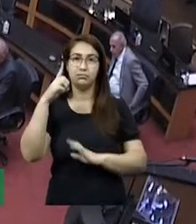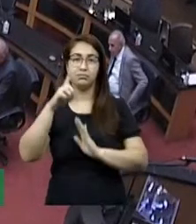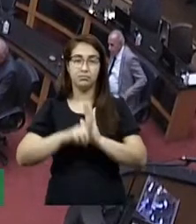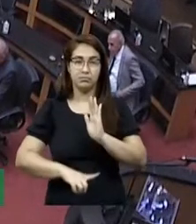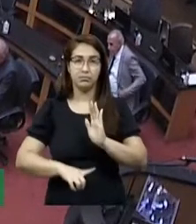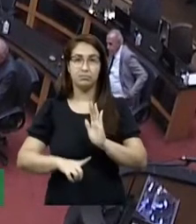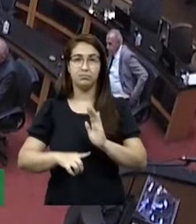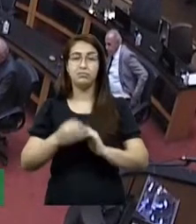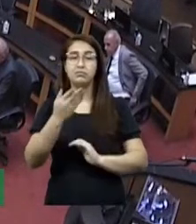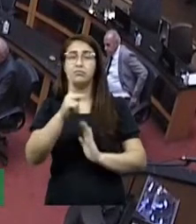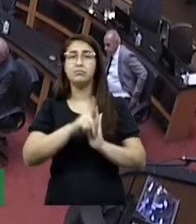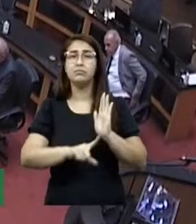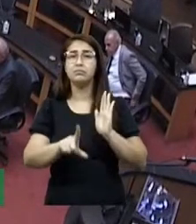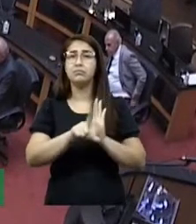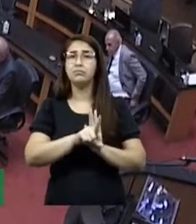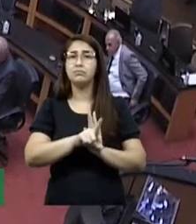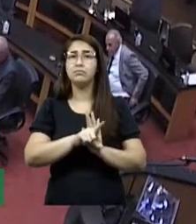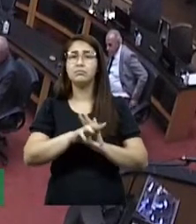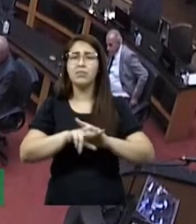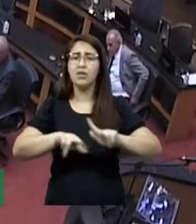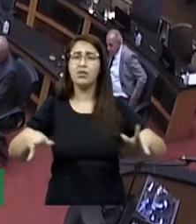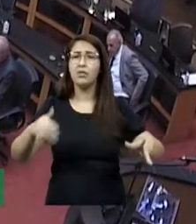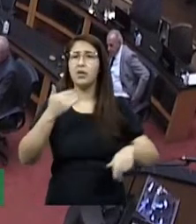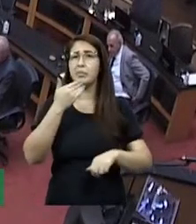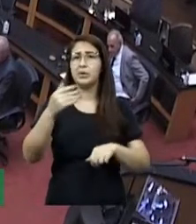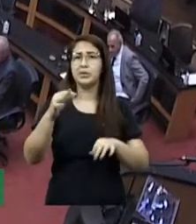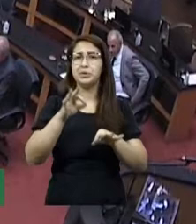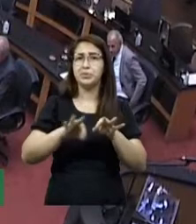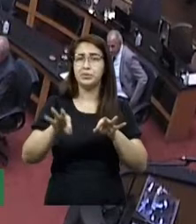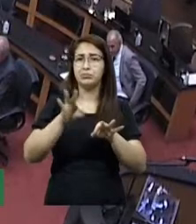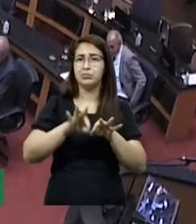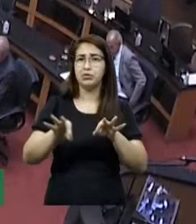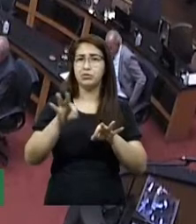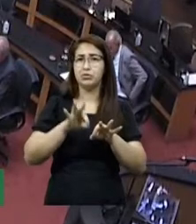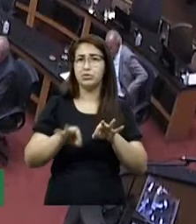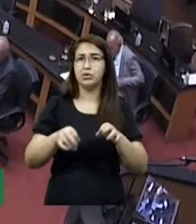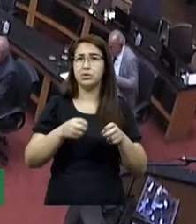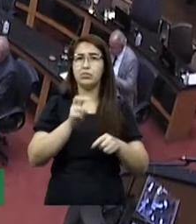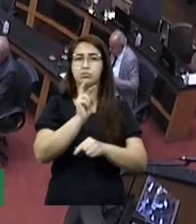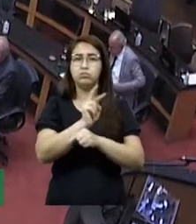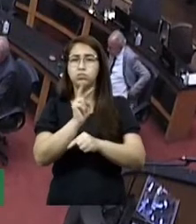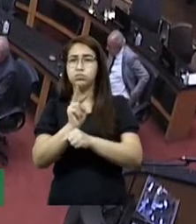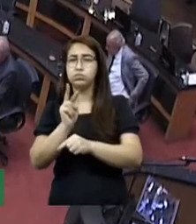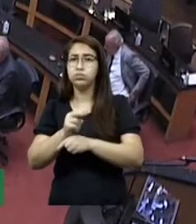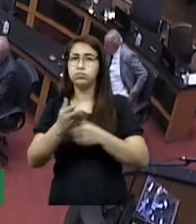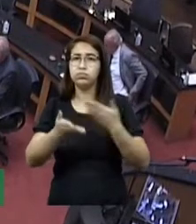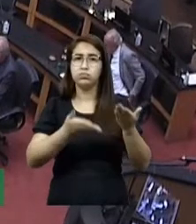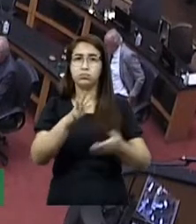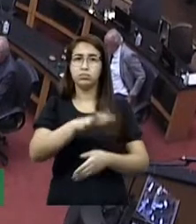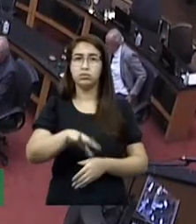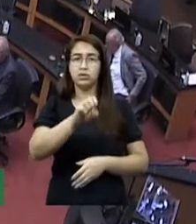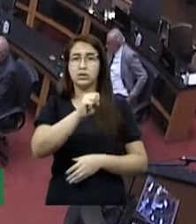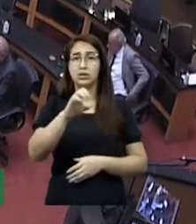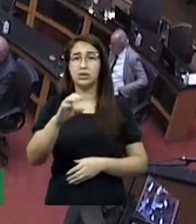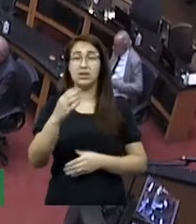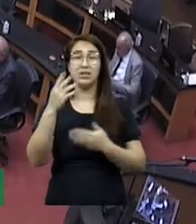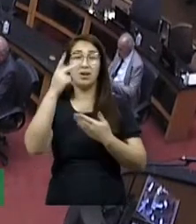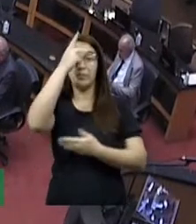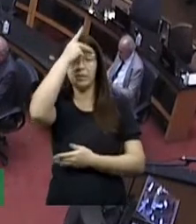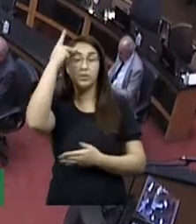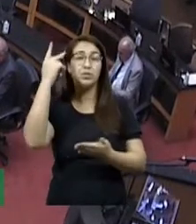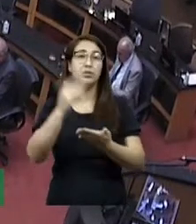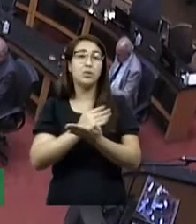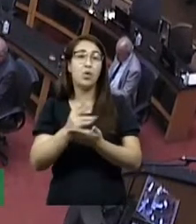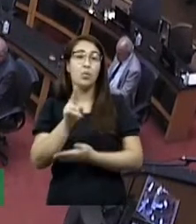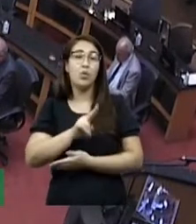vem ao encontro de um pedido de várias protetoras e protetores do Estado de Santa Catarina, uma vez que pessoas utilizam cães e